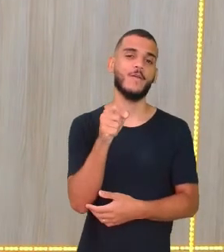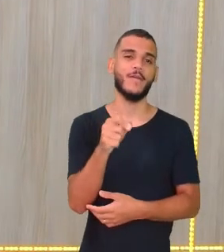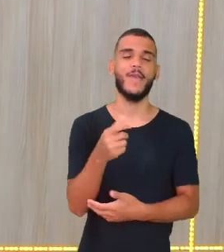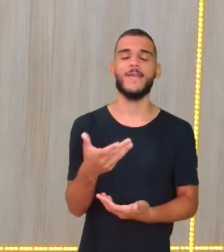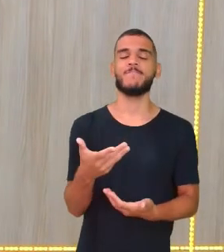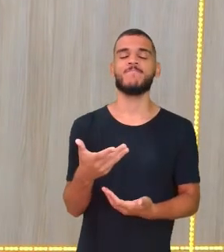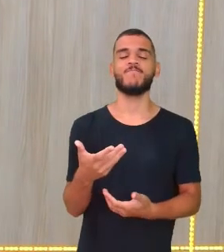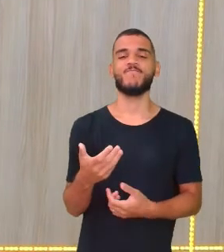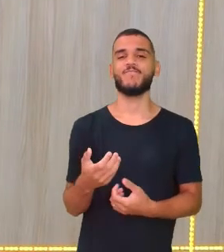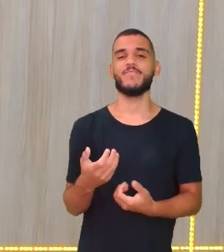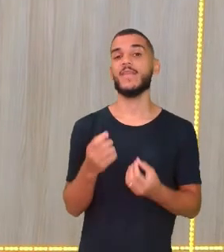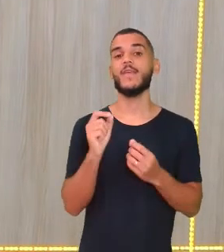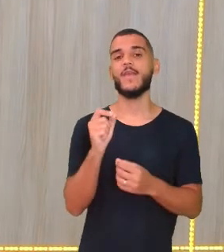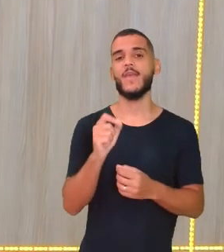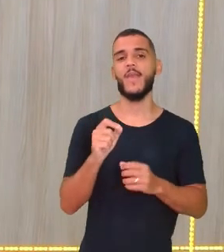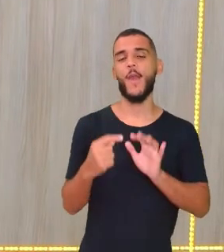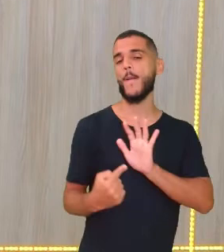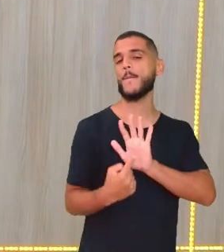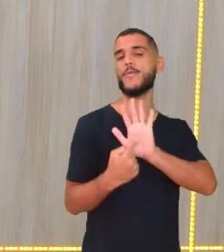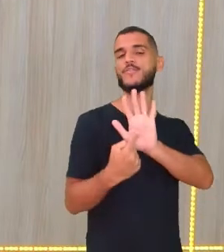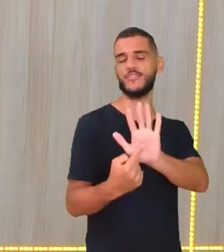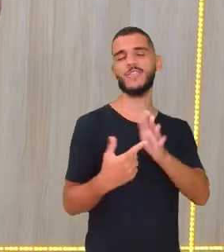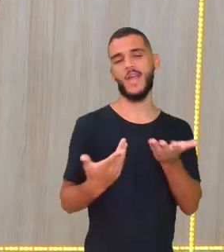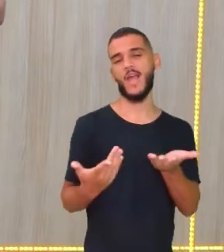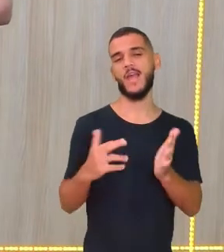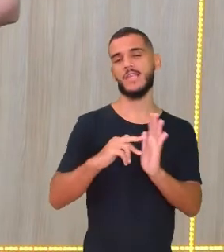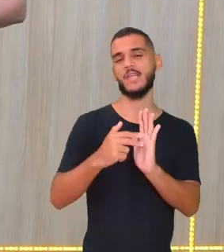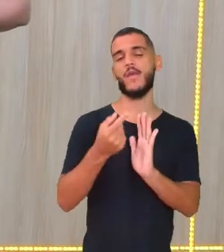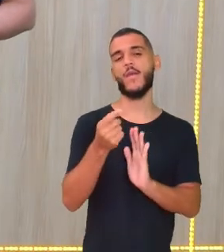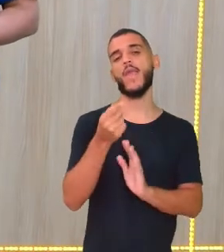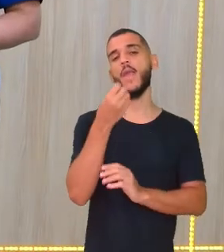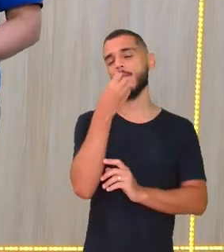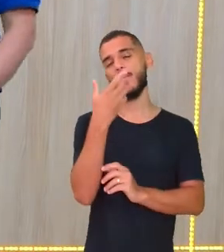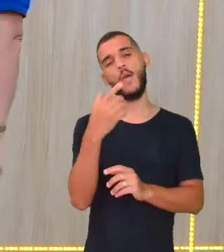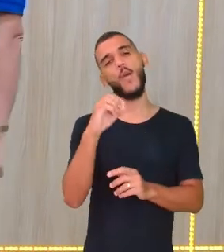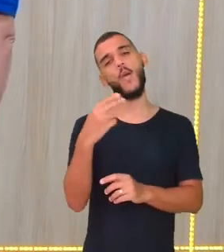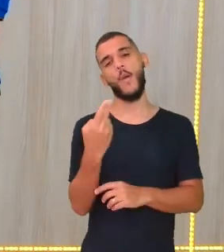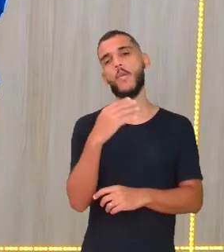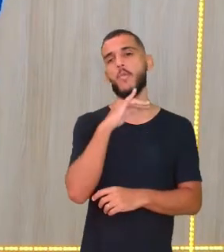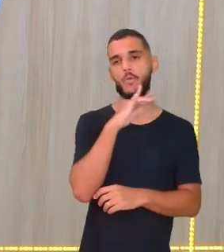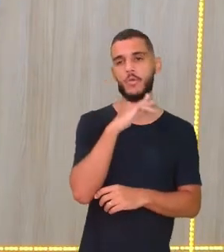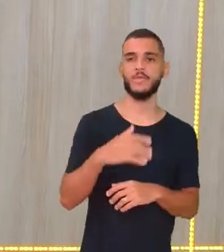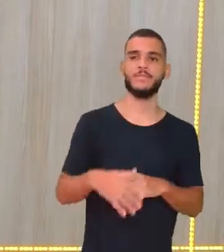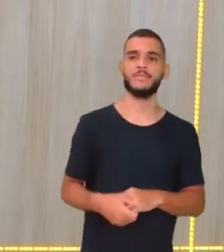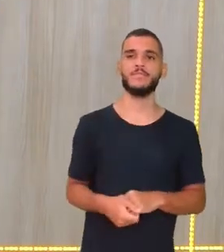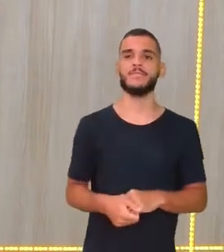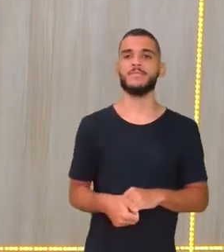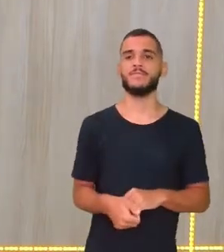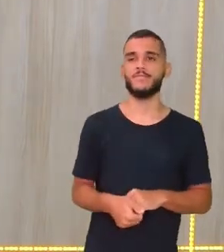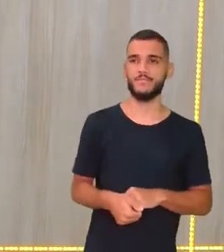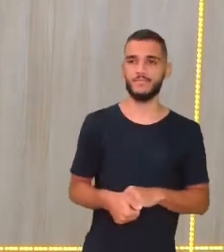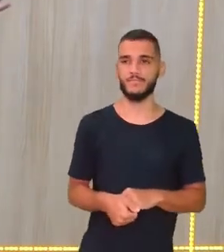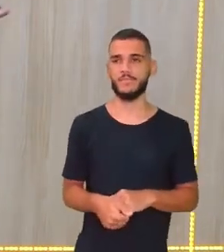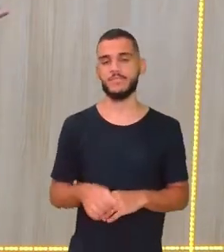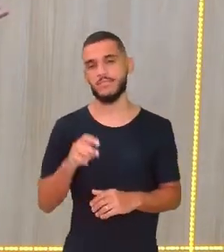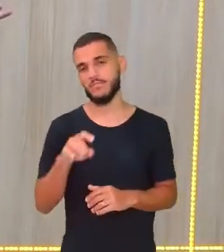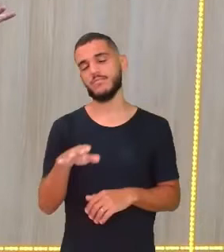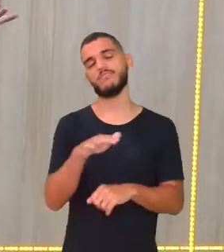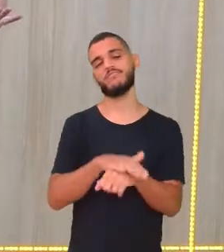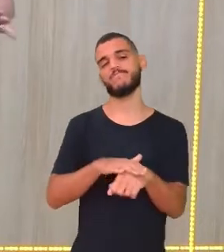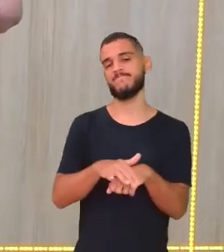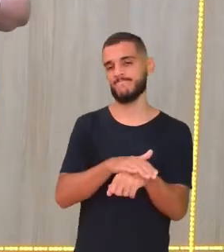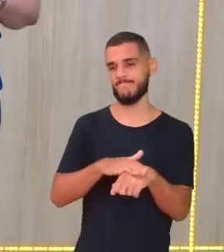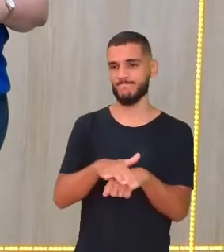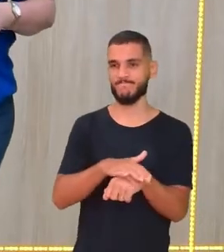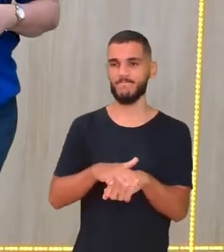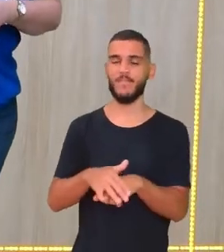Tem um efeito de sentido que pode soar como bom ou não. Então, estamos só conversando.